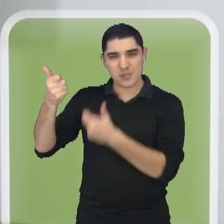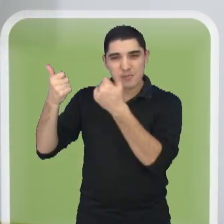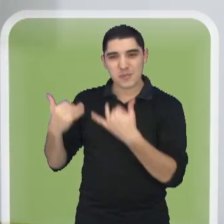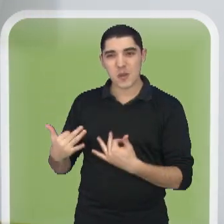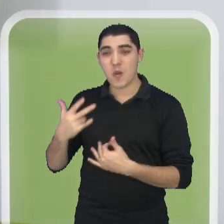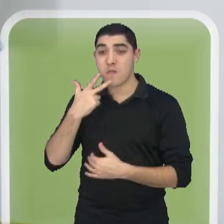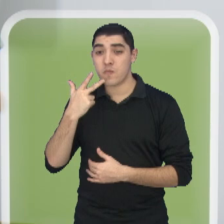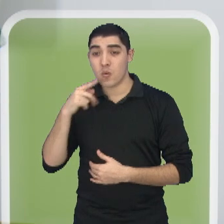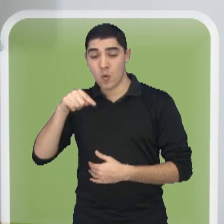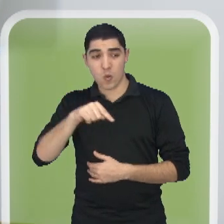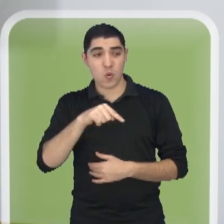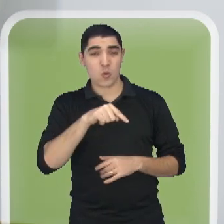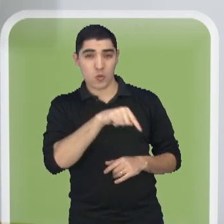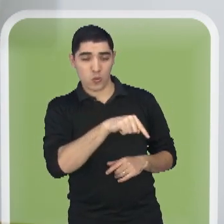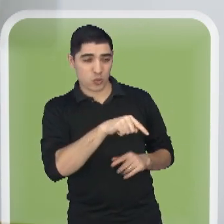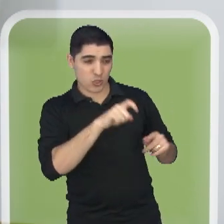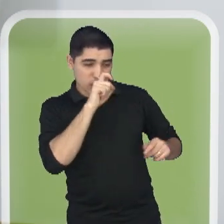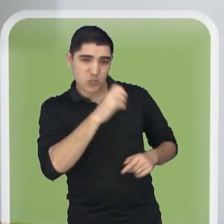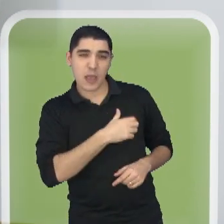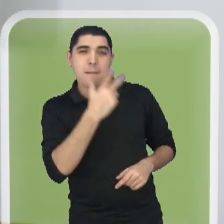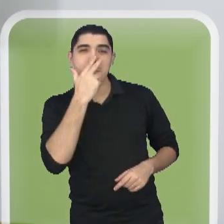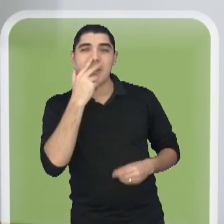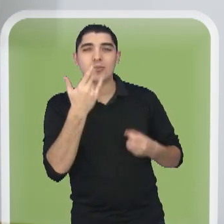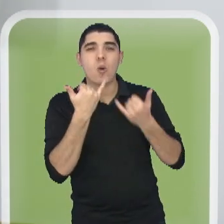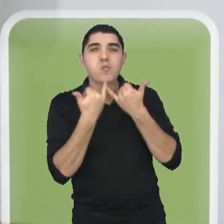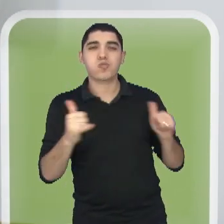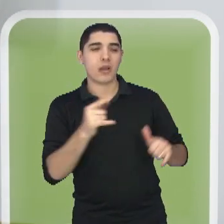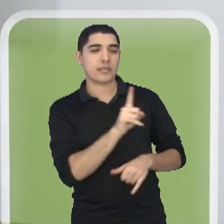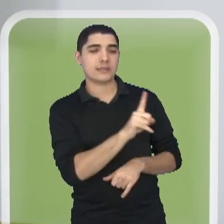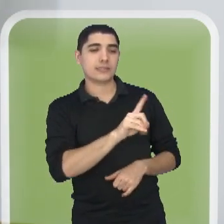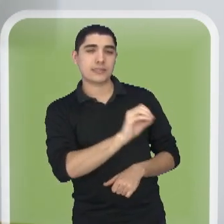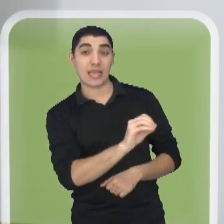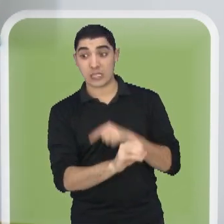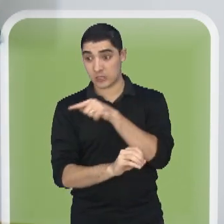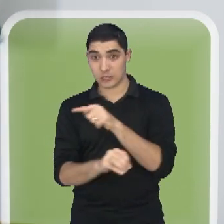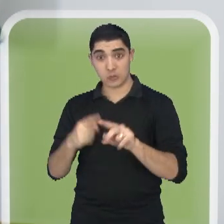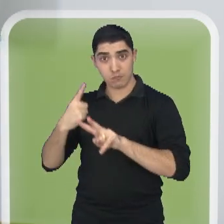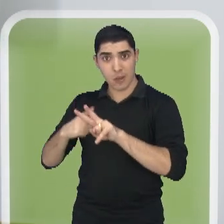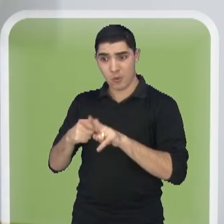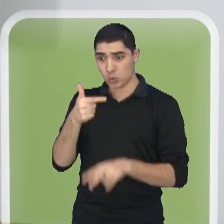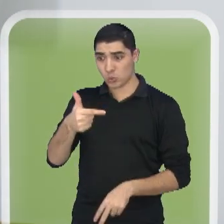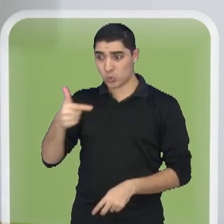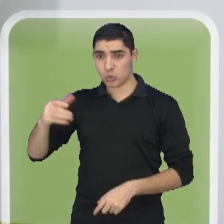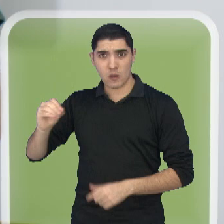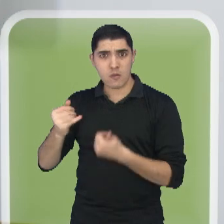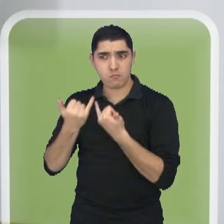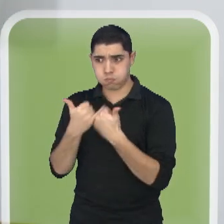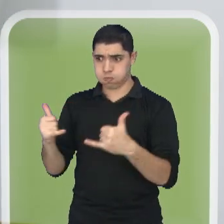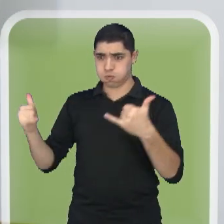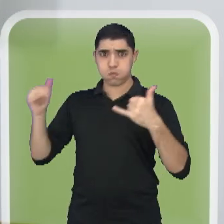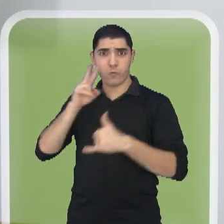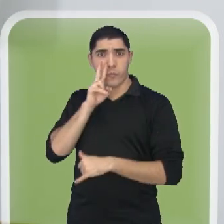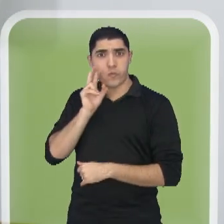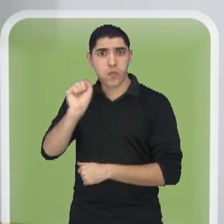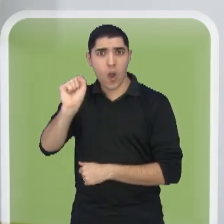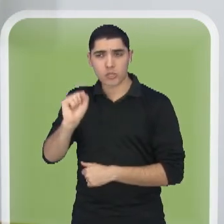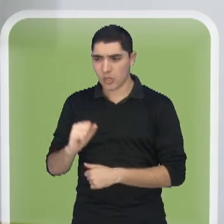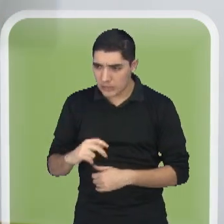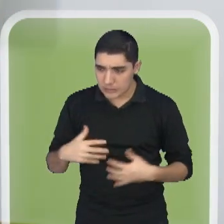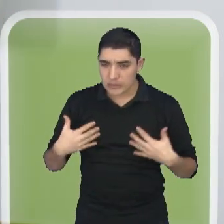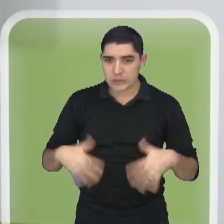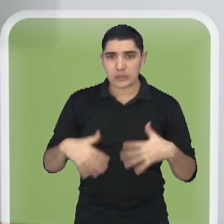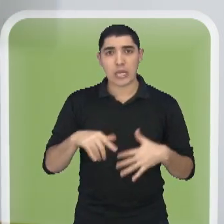no 110 mais ou menos, então já tomou um gol com 1 minuto e meio, enquanto o São José ainda tentava entender o